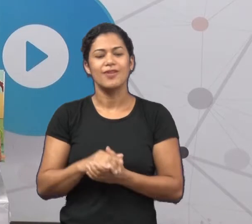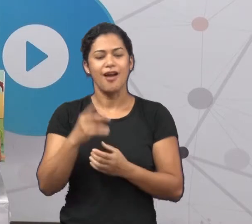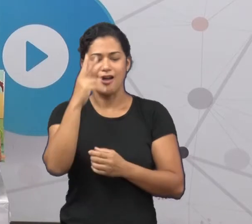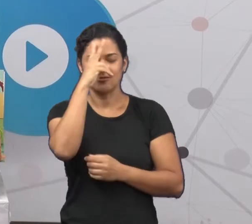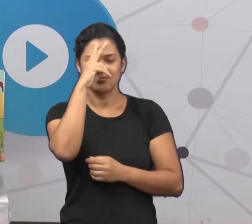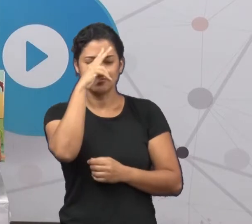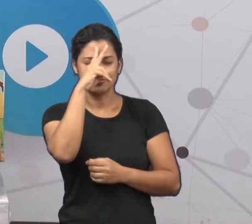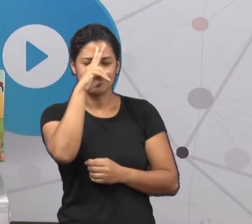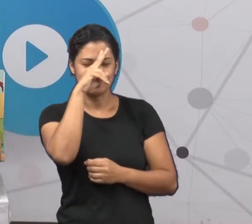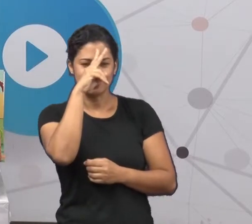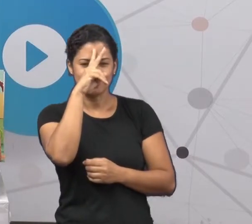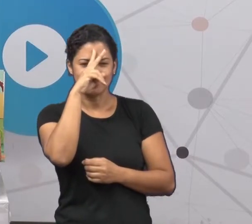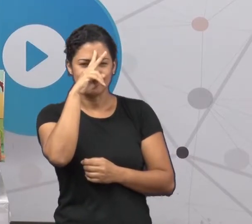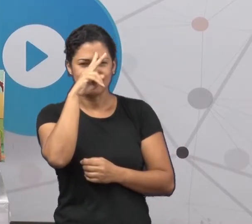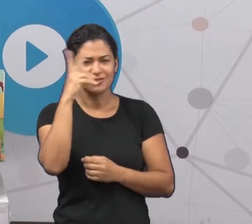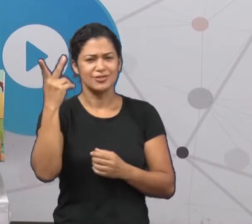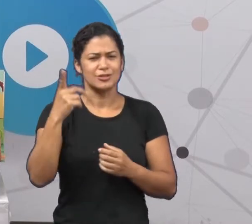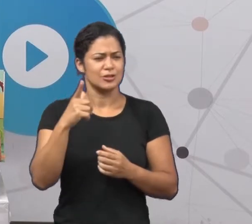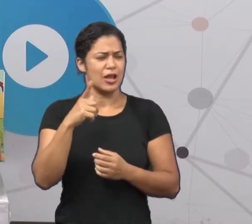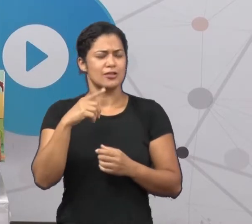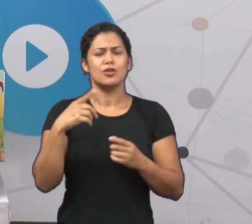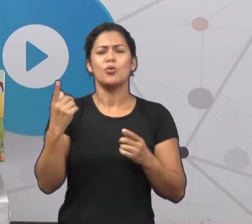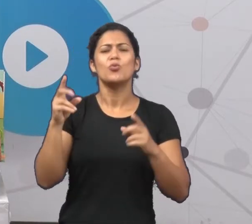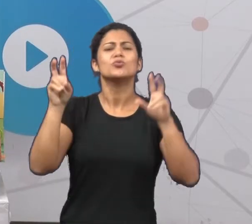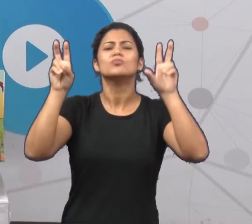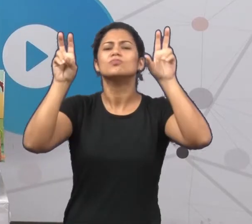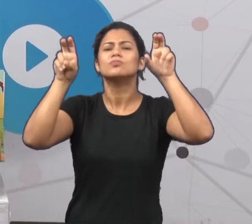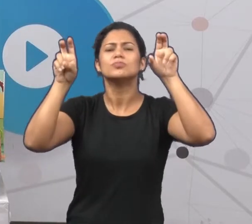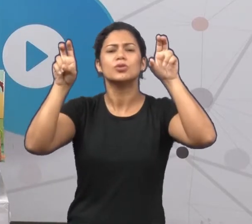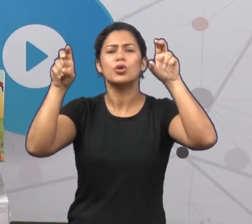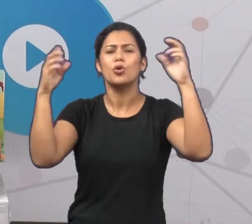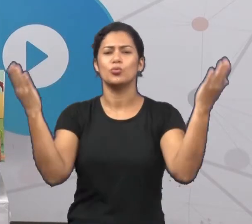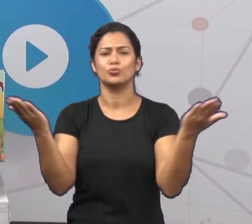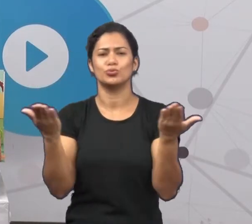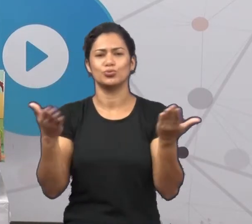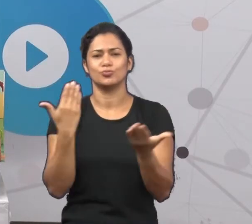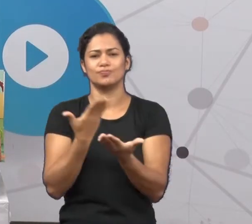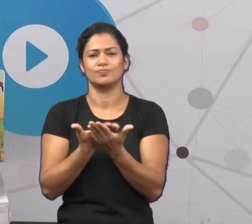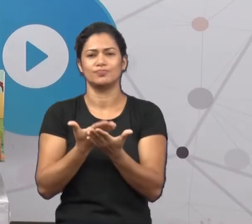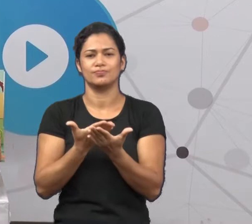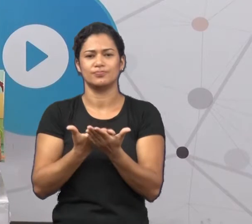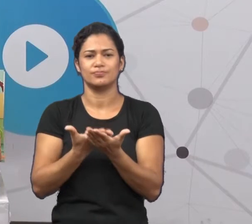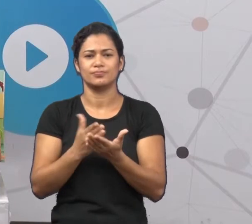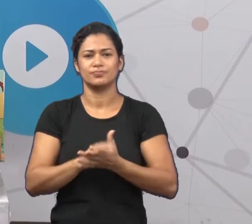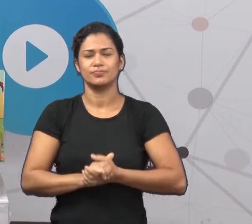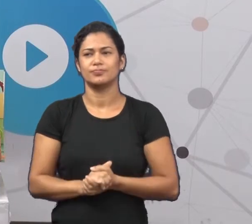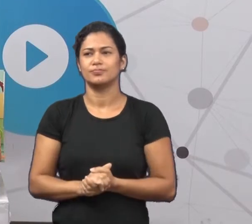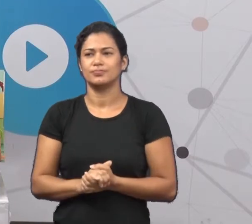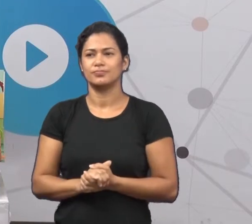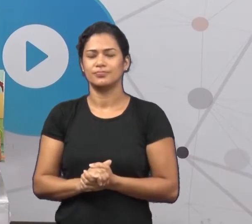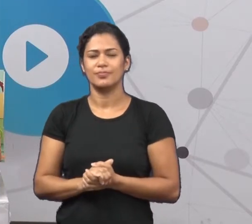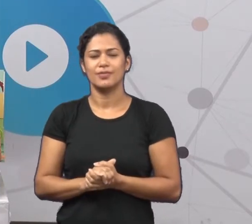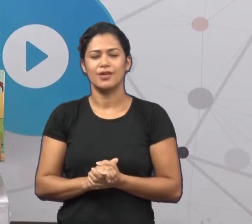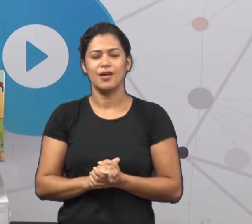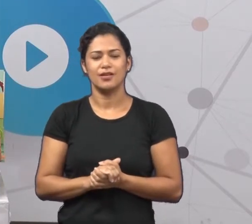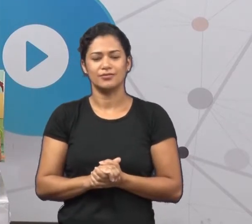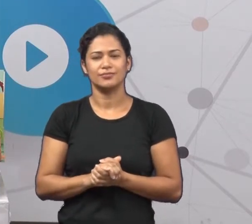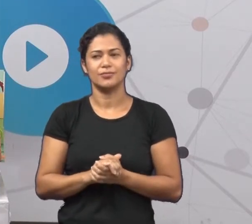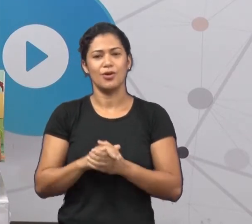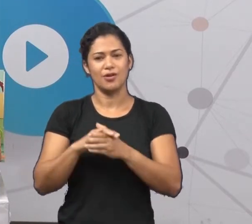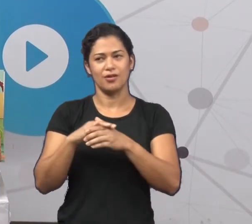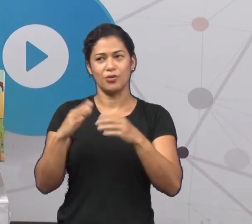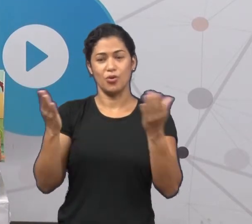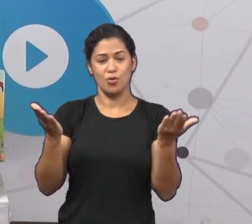Essa história dá muitas pistas do tema da nossa aula de hoje. Vamos falar sobre